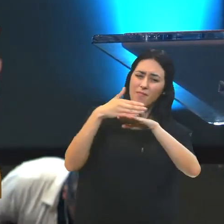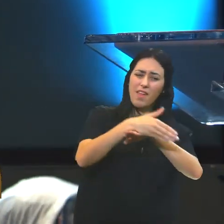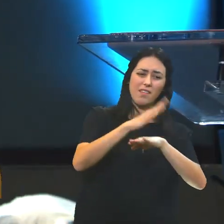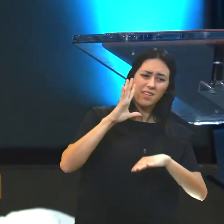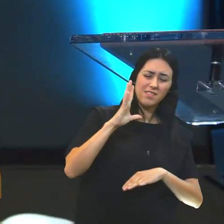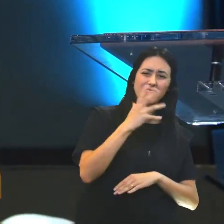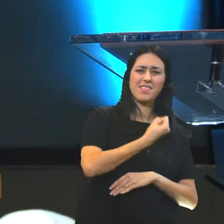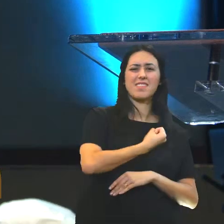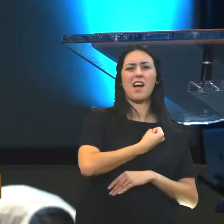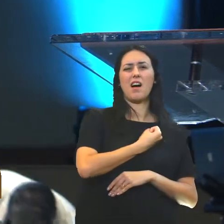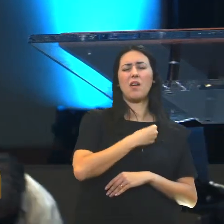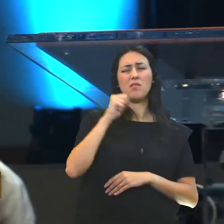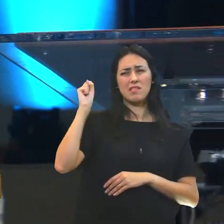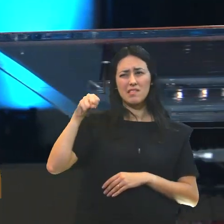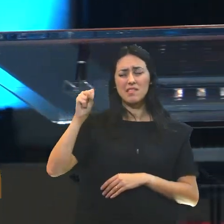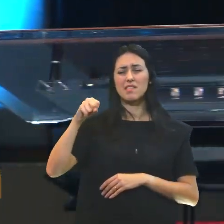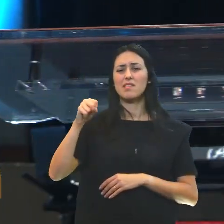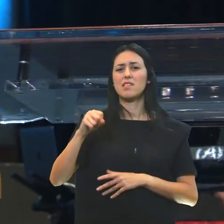salva, sim.